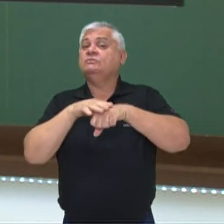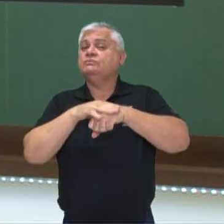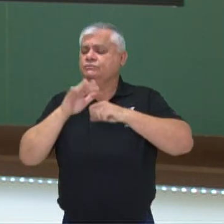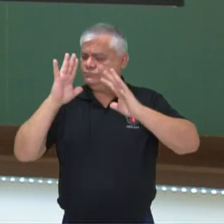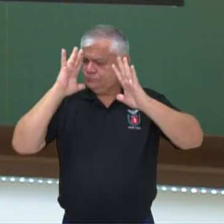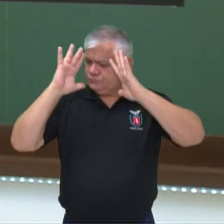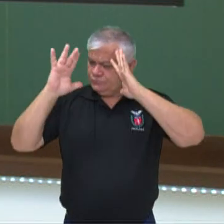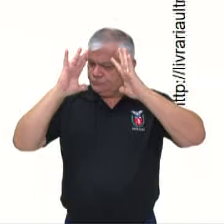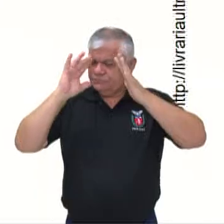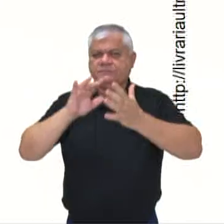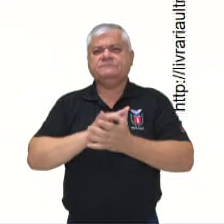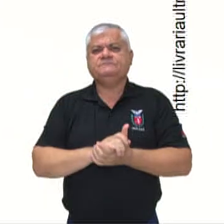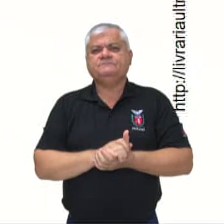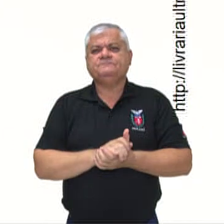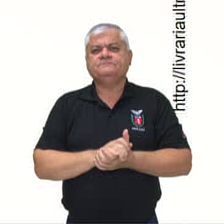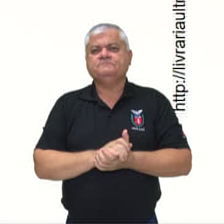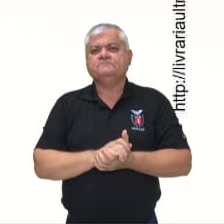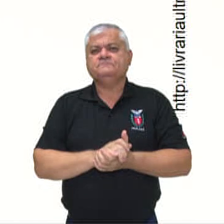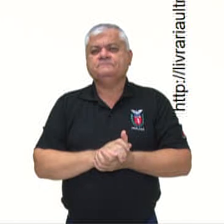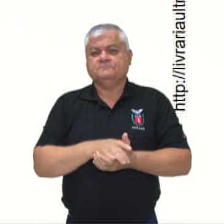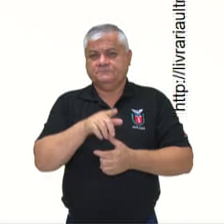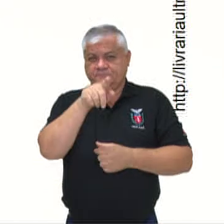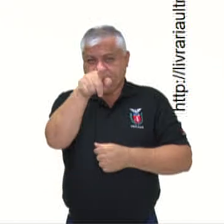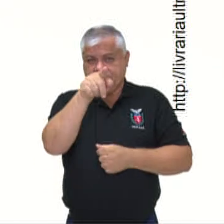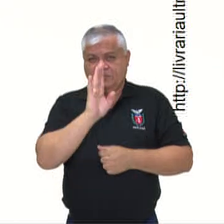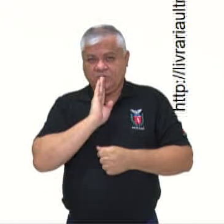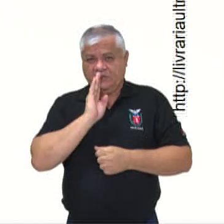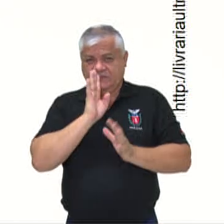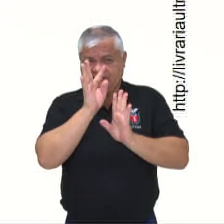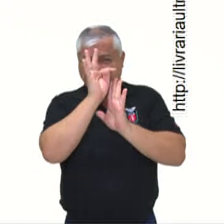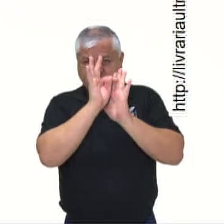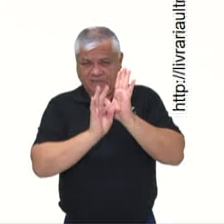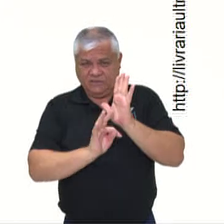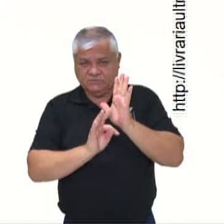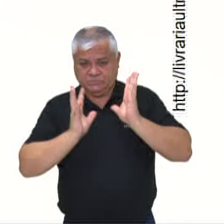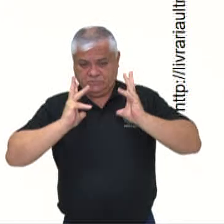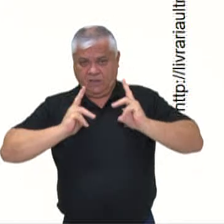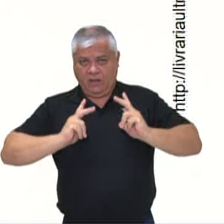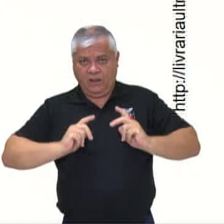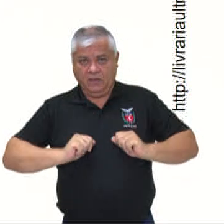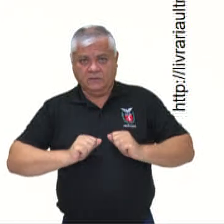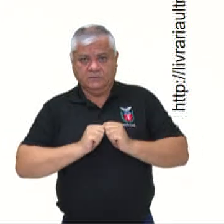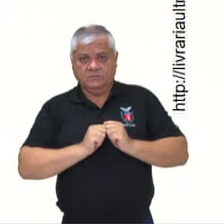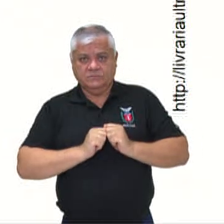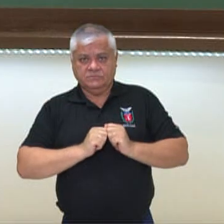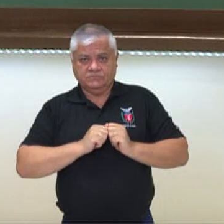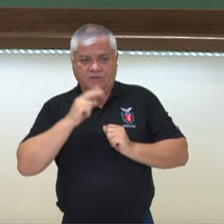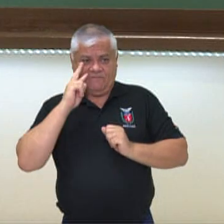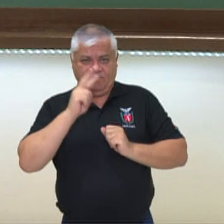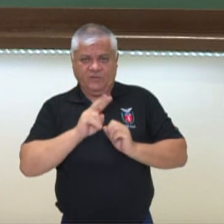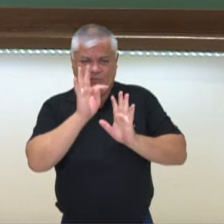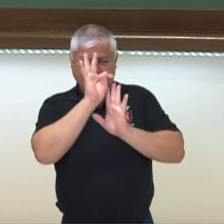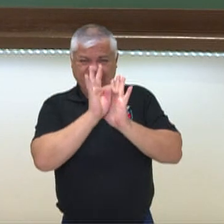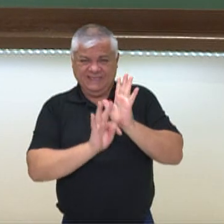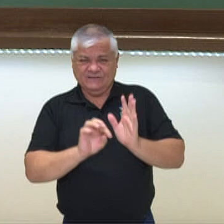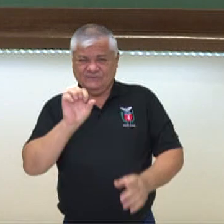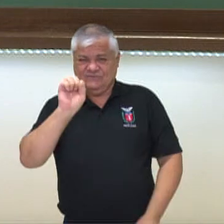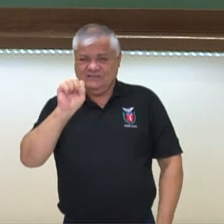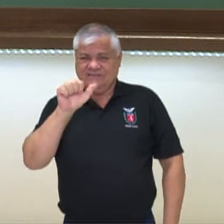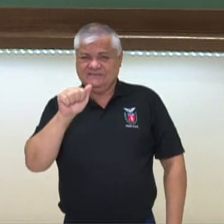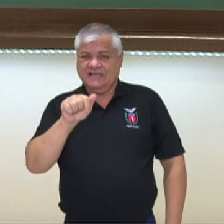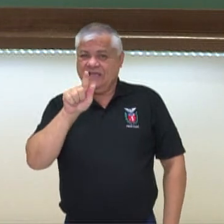reflexão. Você conhece algum texto sagrado? Já ouviu falar em textos sagrados?